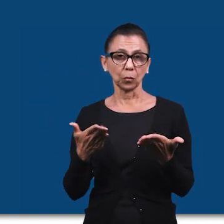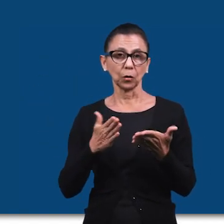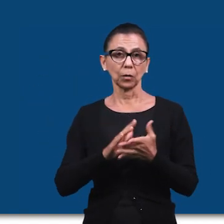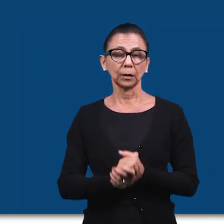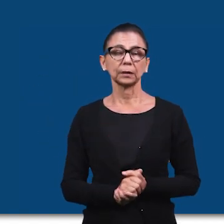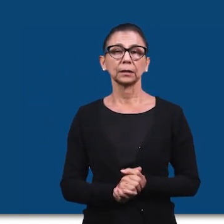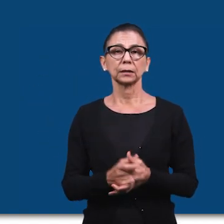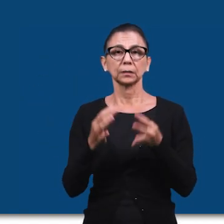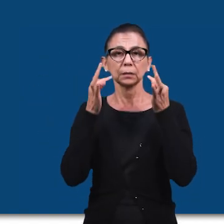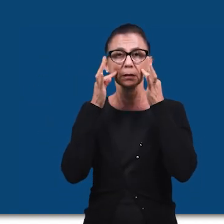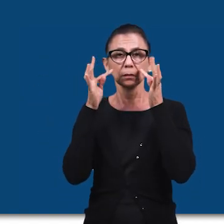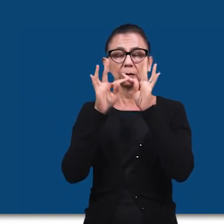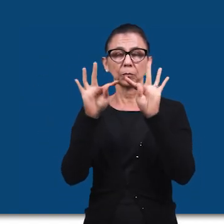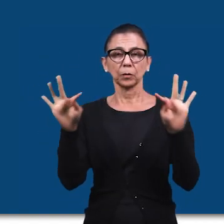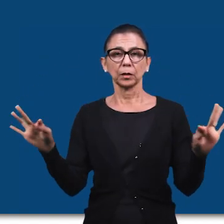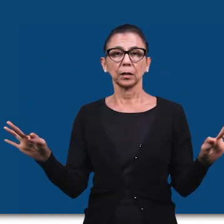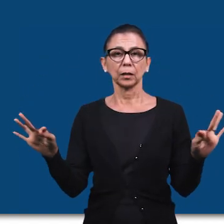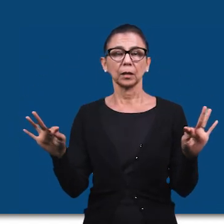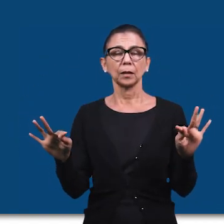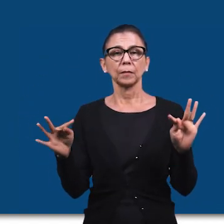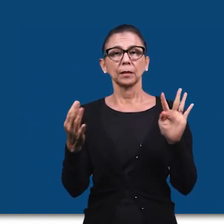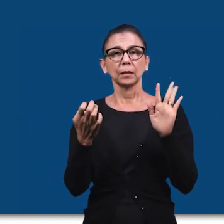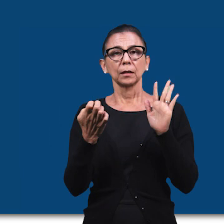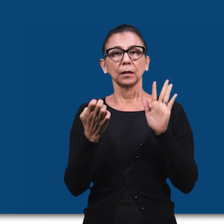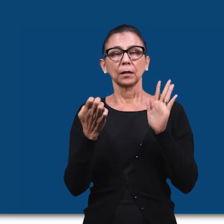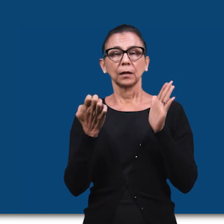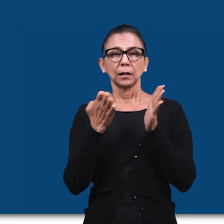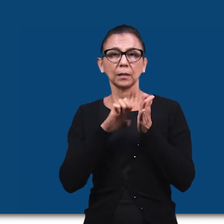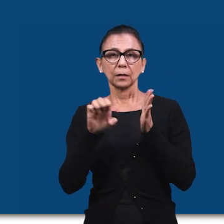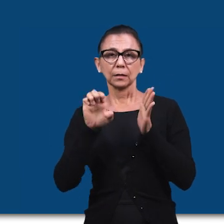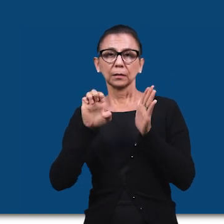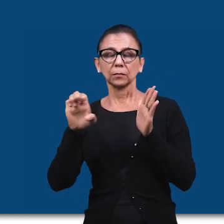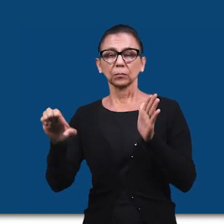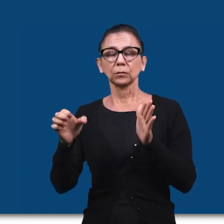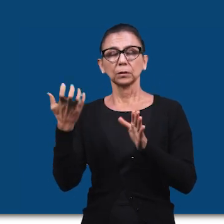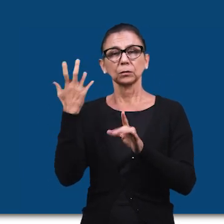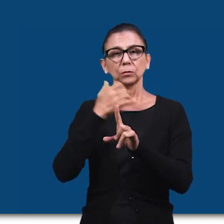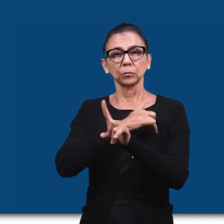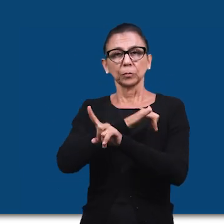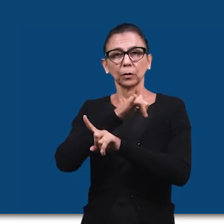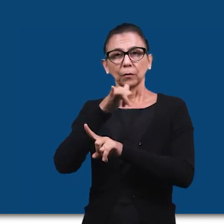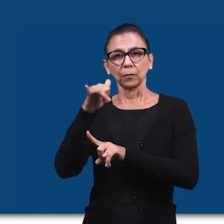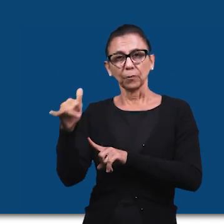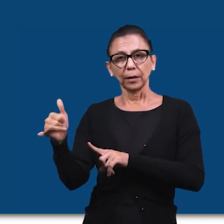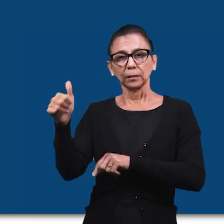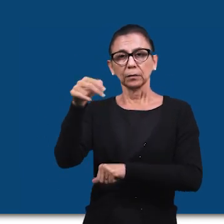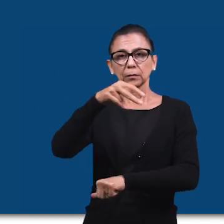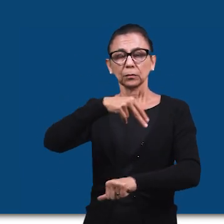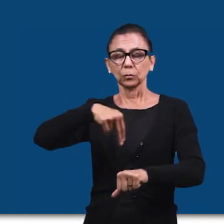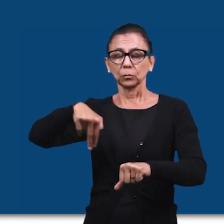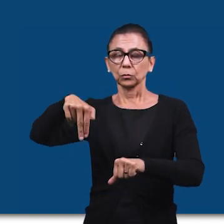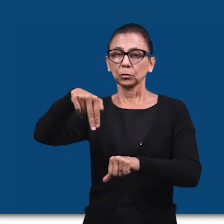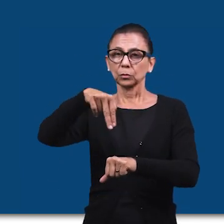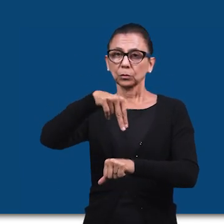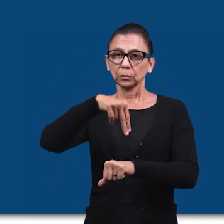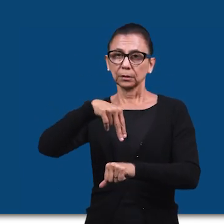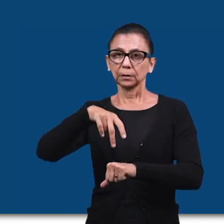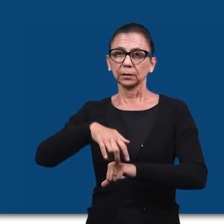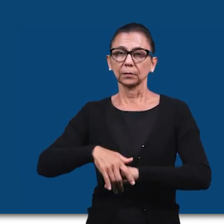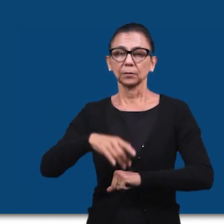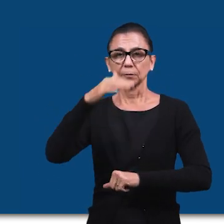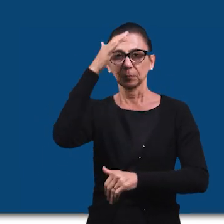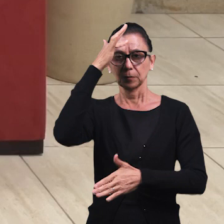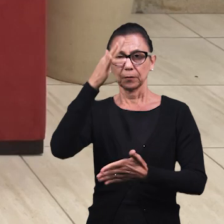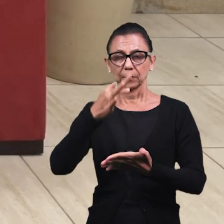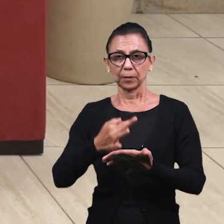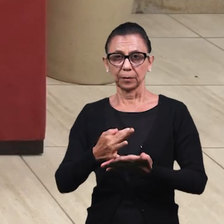pelas Escrituras dos profetas, segundo o mandamento do Deus eterno, a todas as nações para a obediência